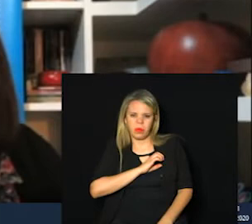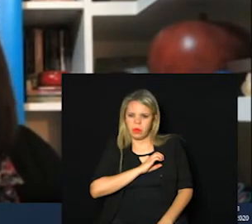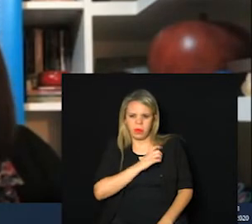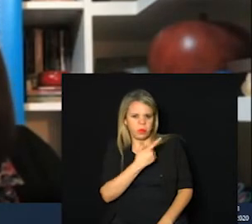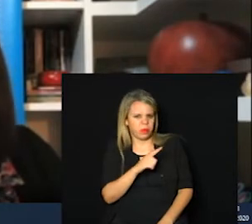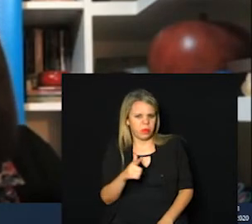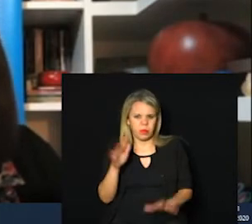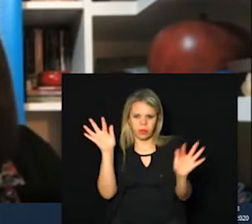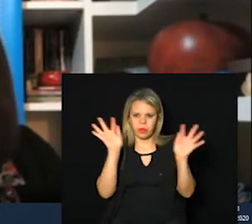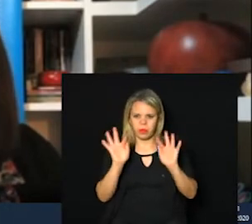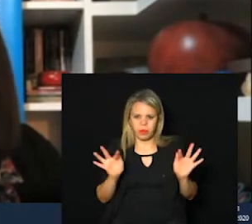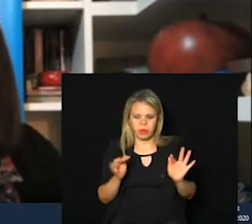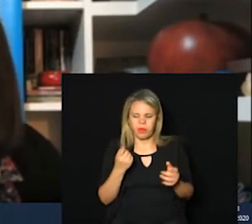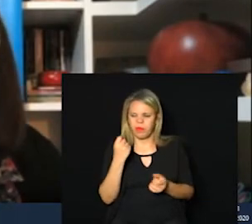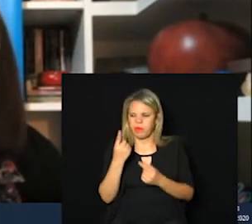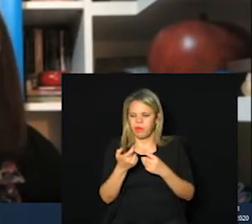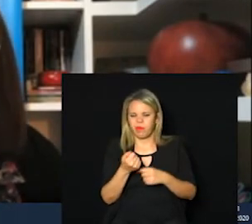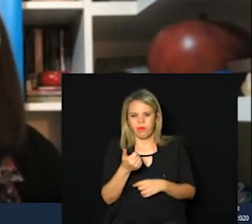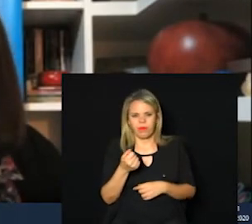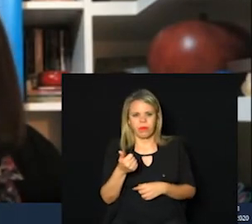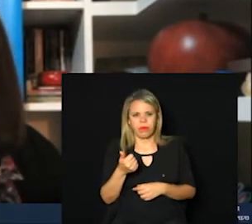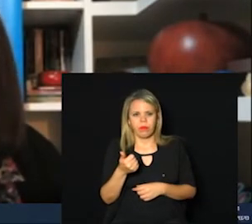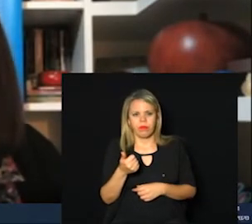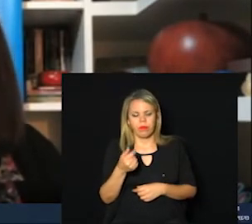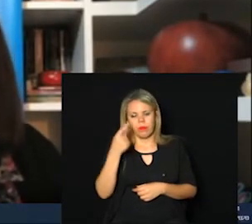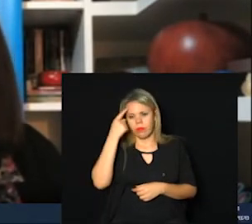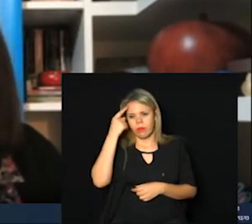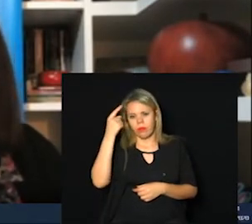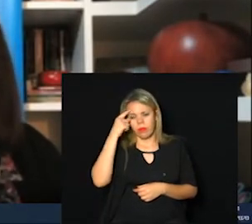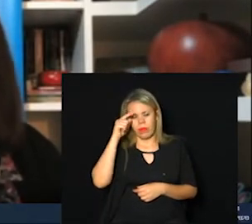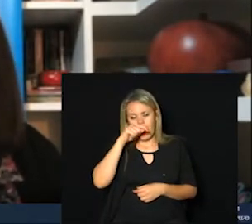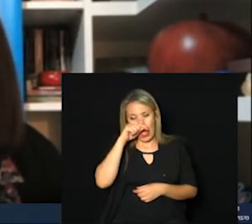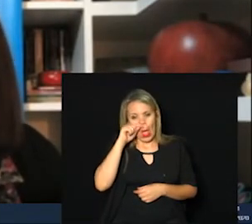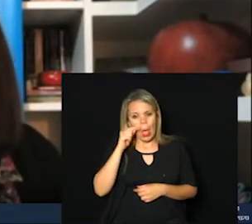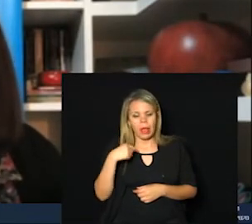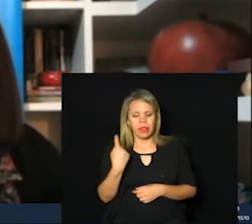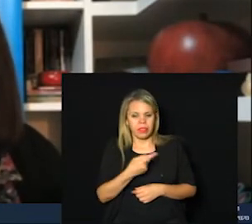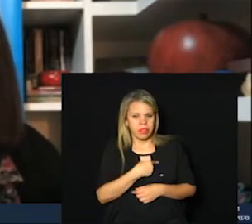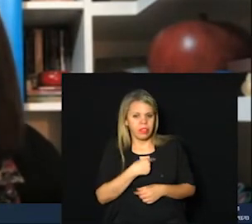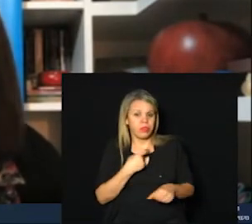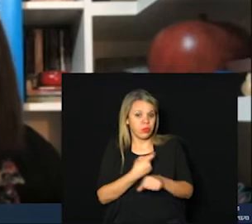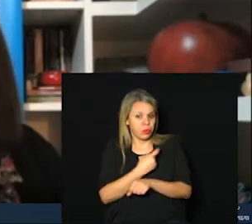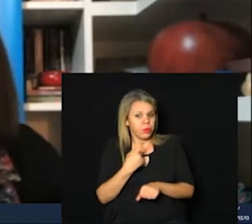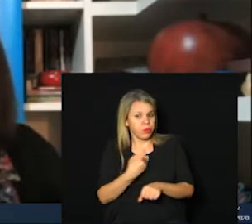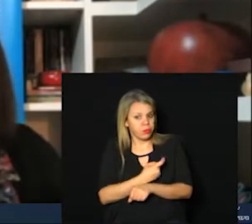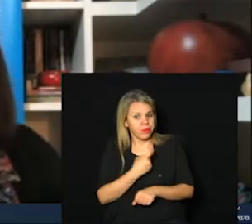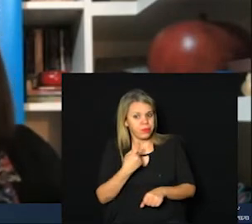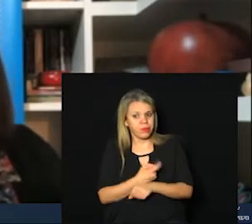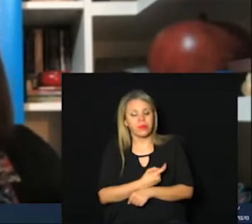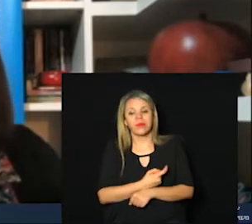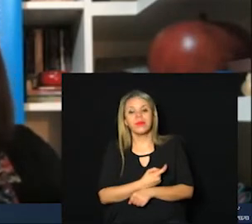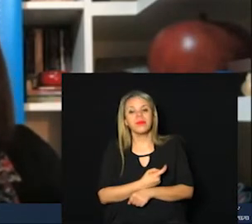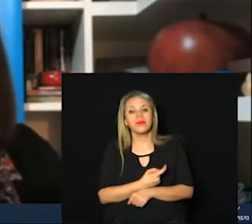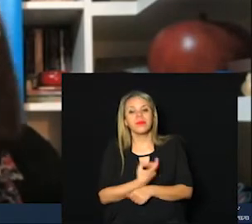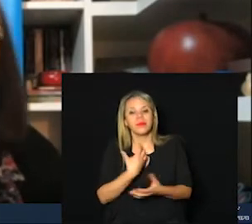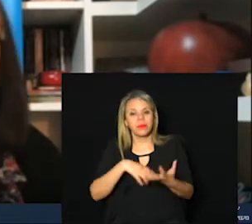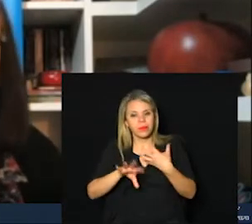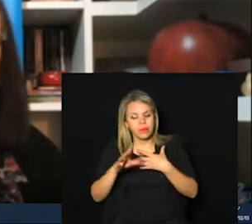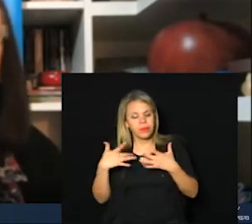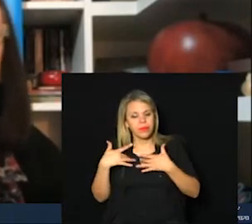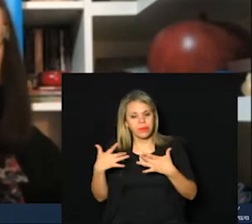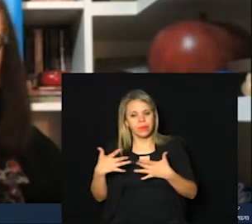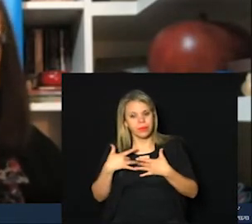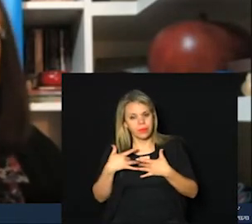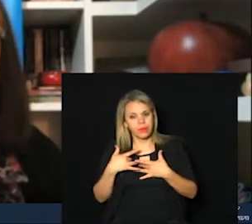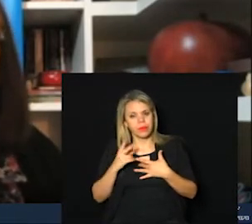felizes. Portanto, a ideia de que nós precisamos redescobrir a solidariedade e devemos